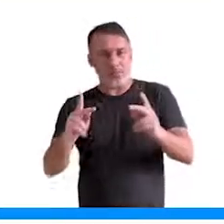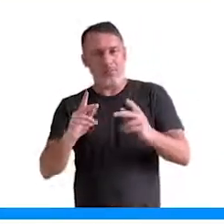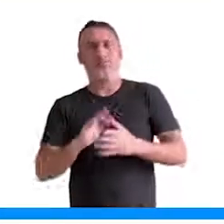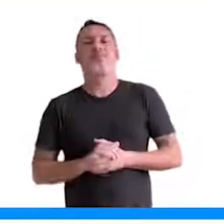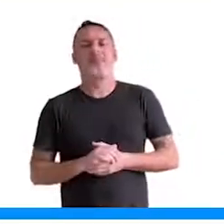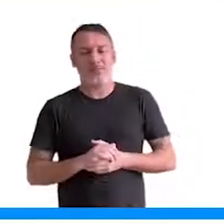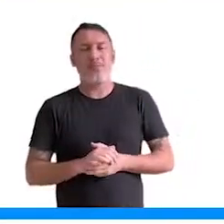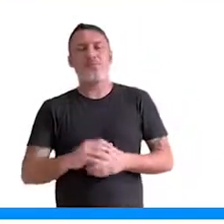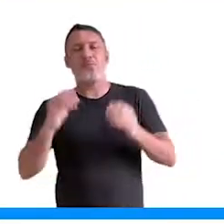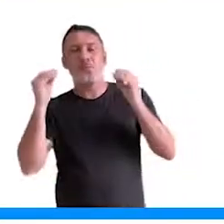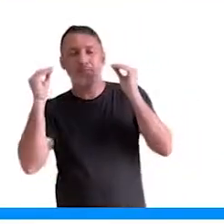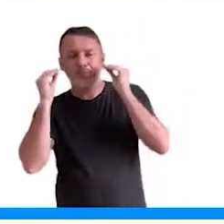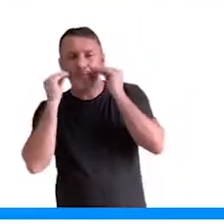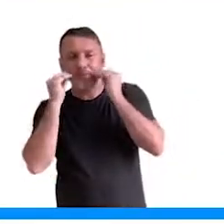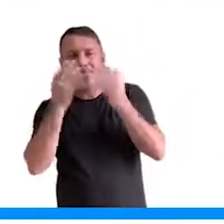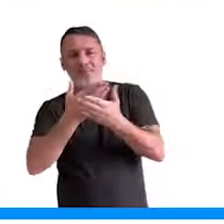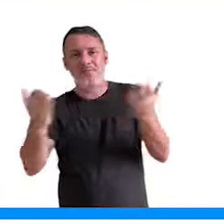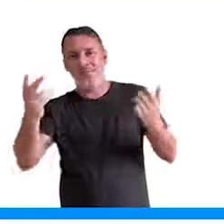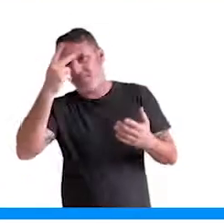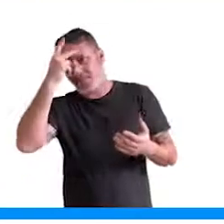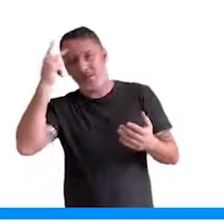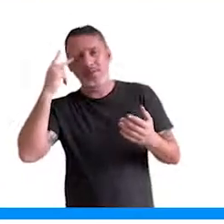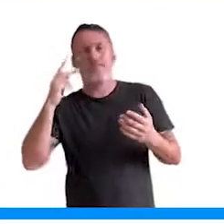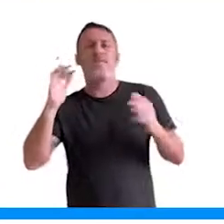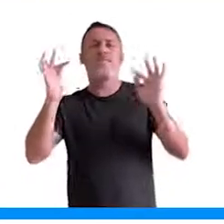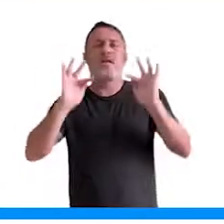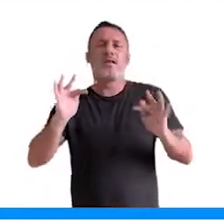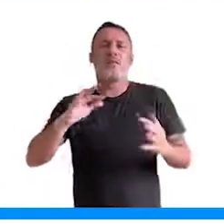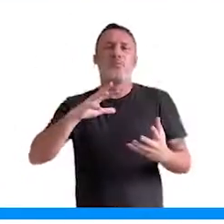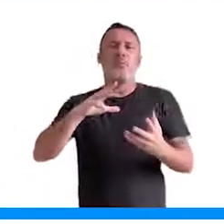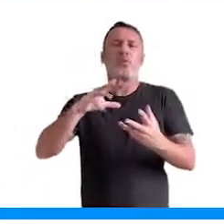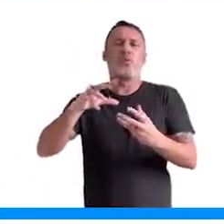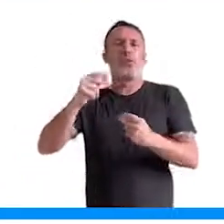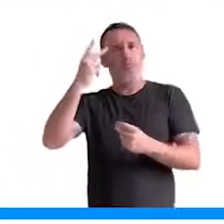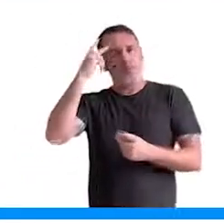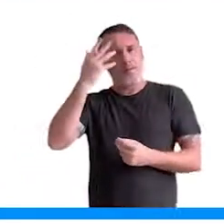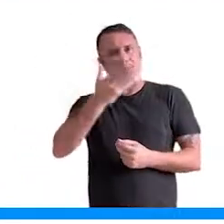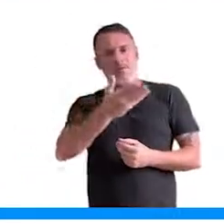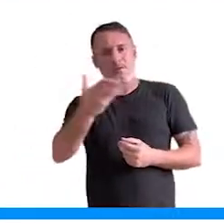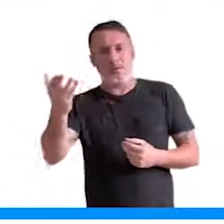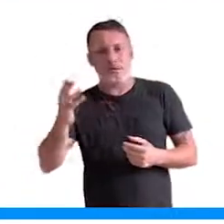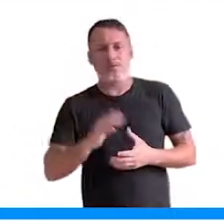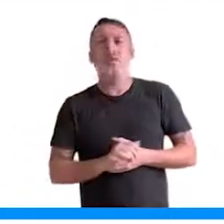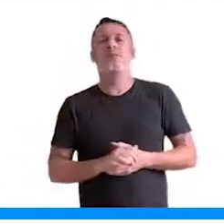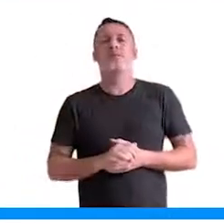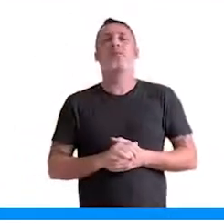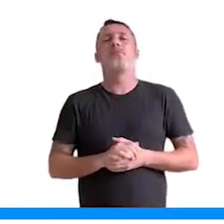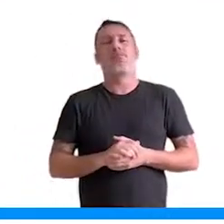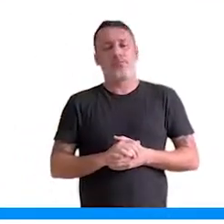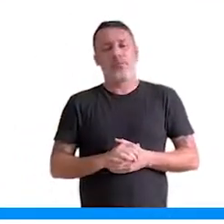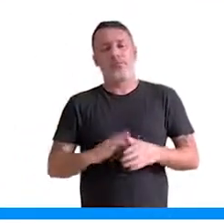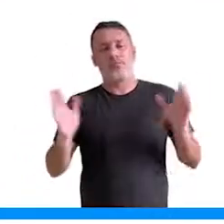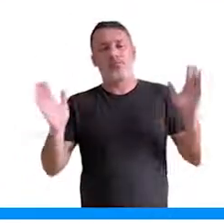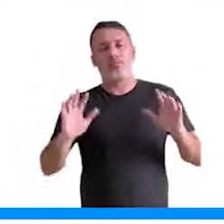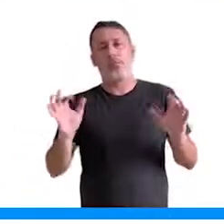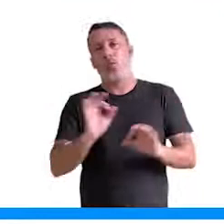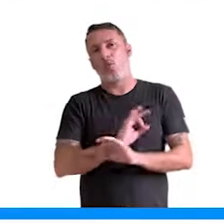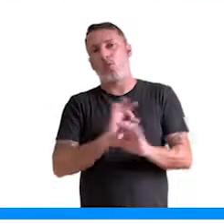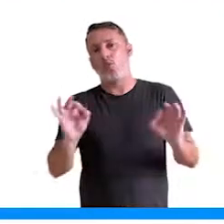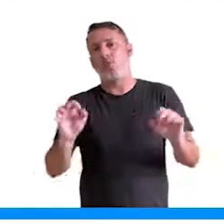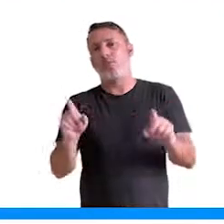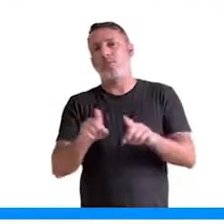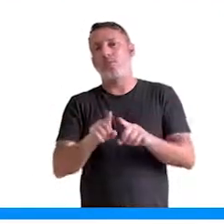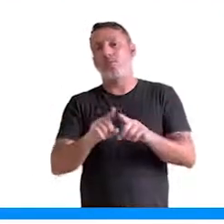para isso. Bien, besitos, deseo toda la felicidad del mundo para vosotros y otra vez un